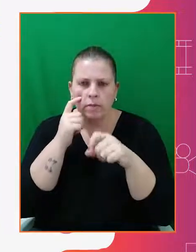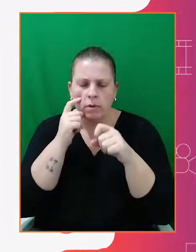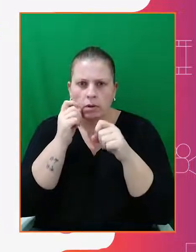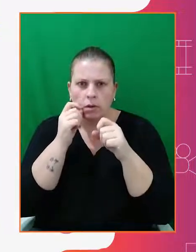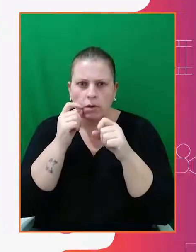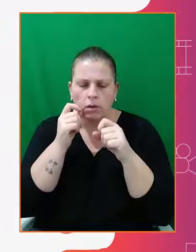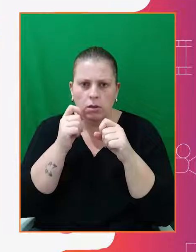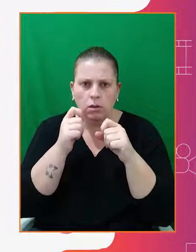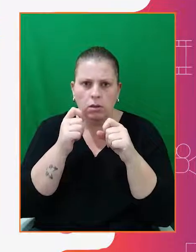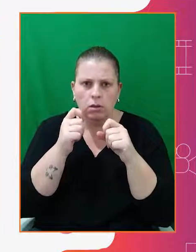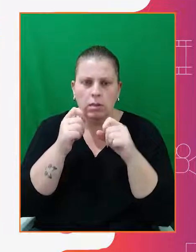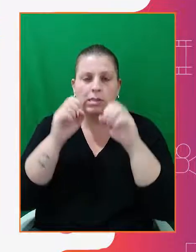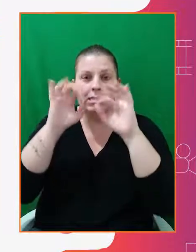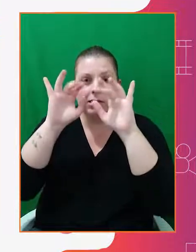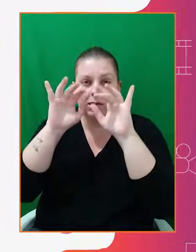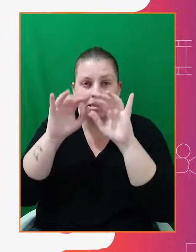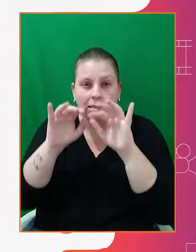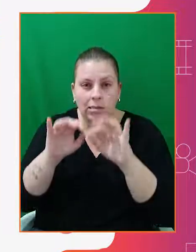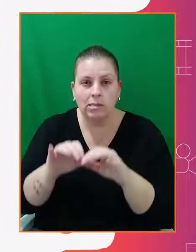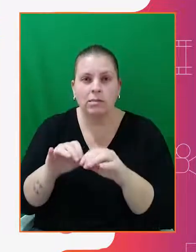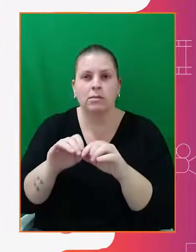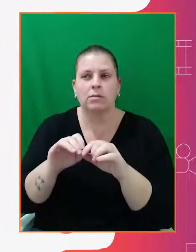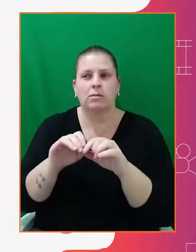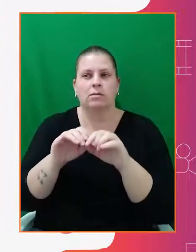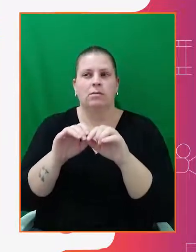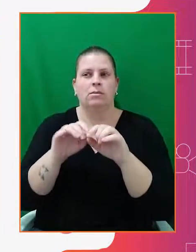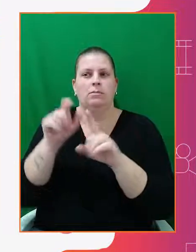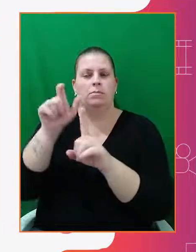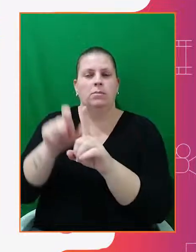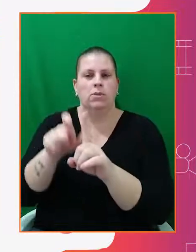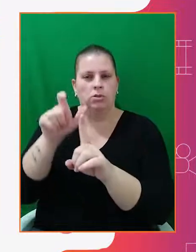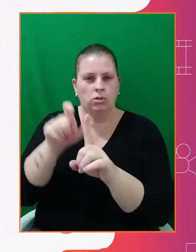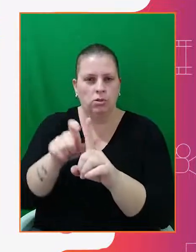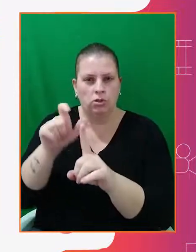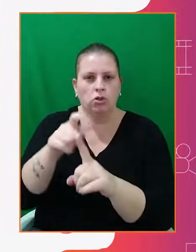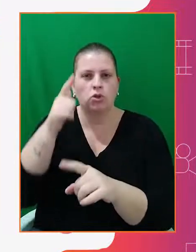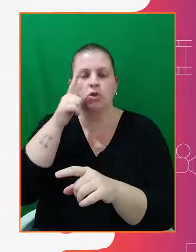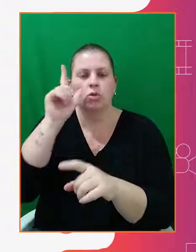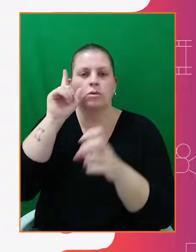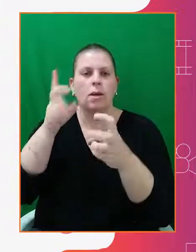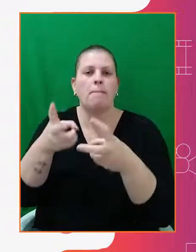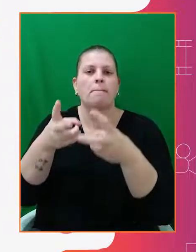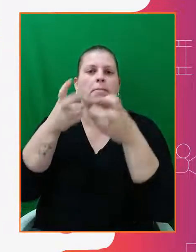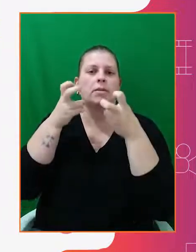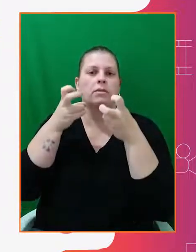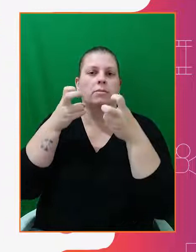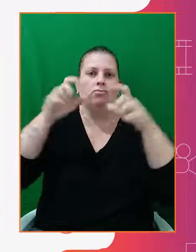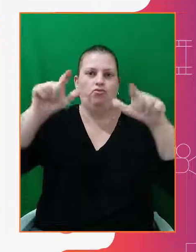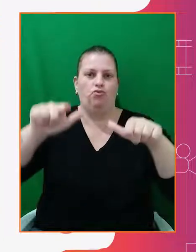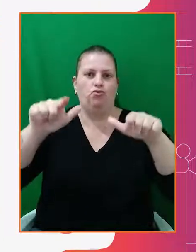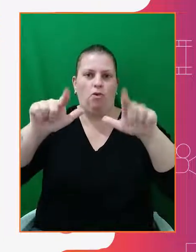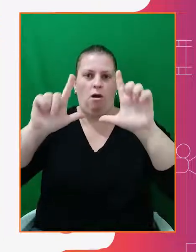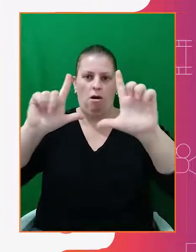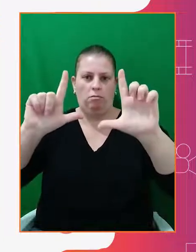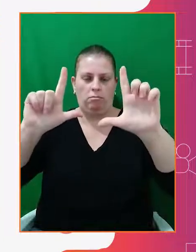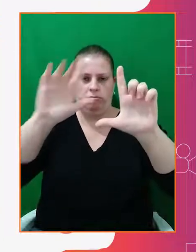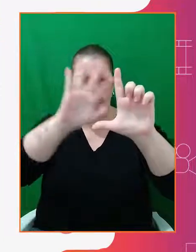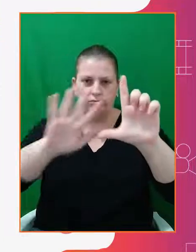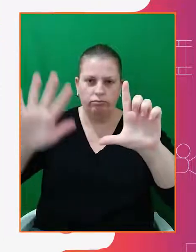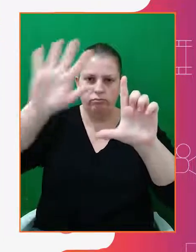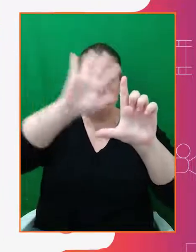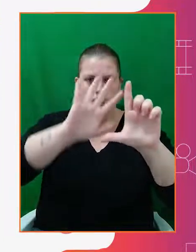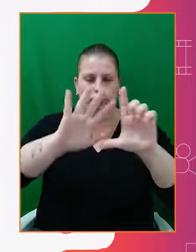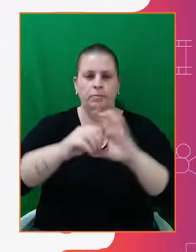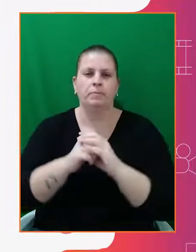tempo e nos dá amplitude de descrever tudo que está na volta do personagem e conseguimos perceber o